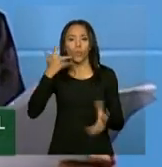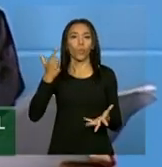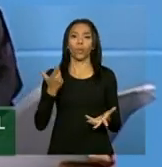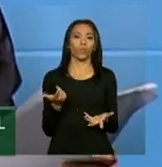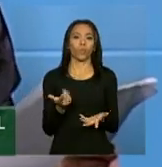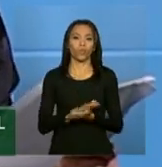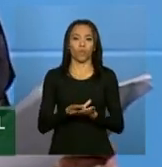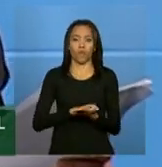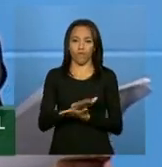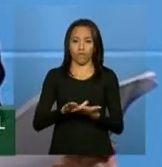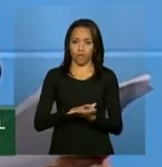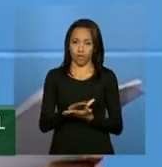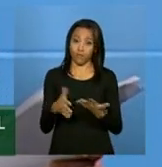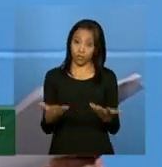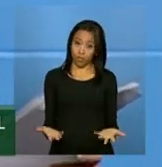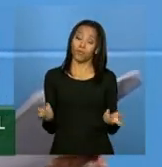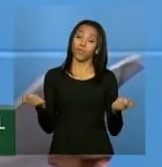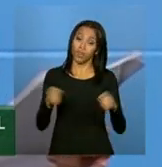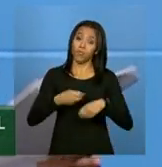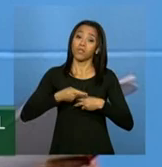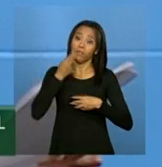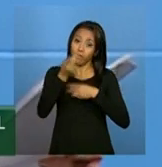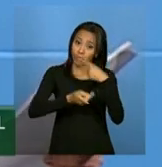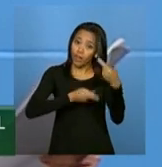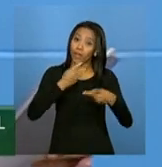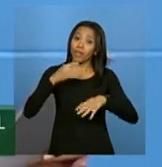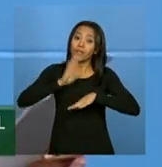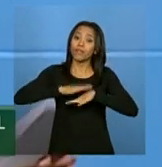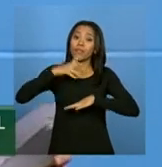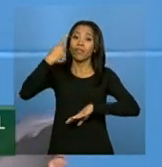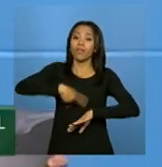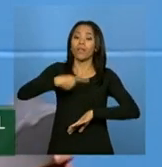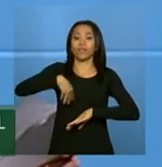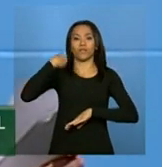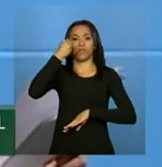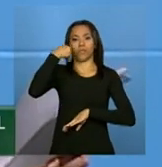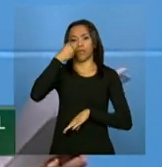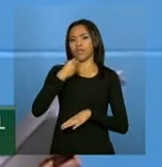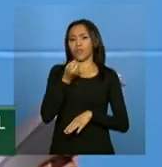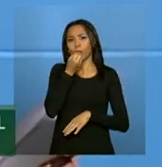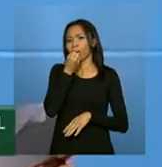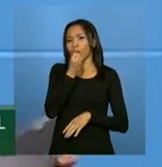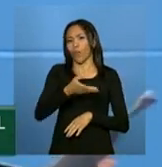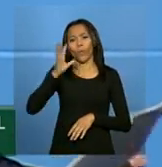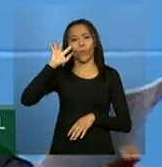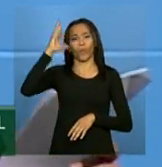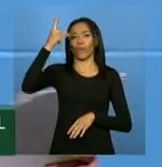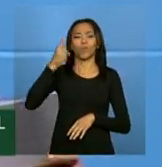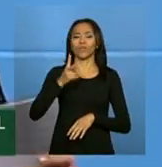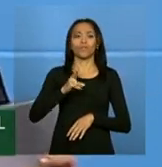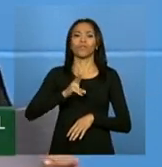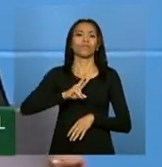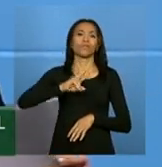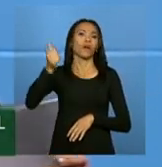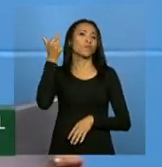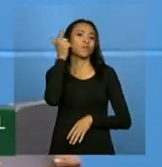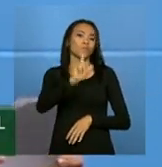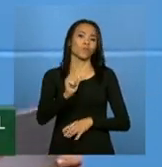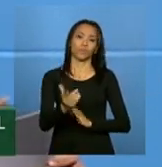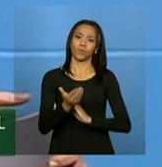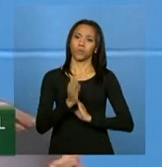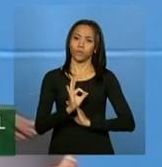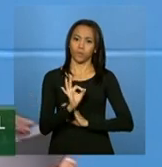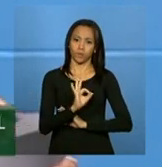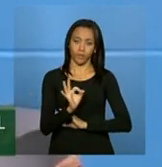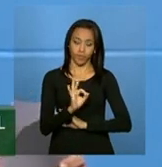do alto da nossa experiência. Essa solução não é uma boa solução e não nos leva à prosperidade. O